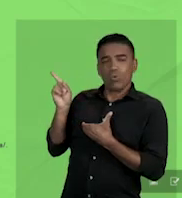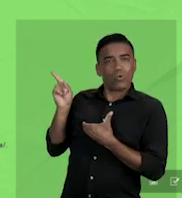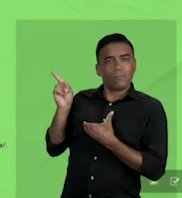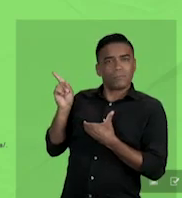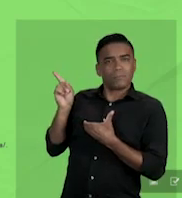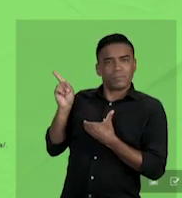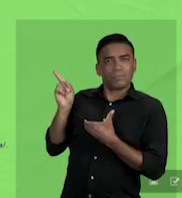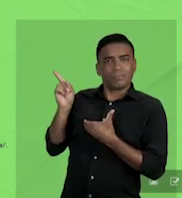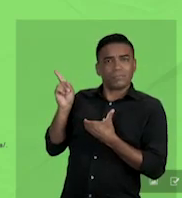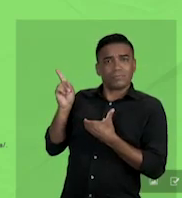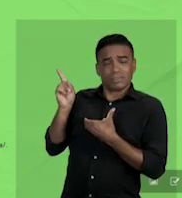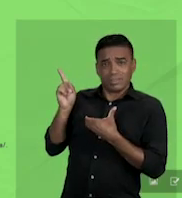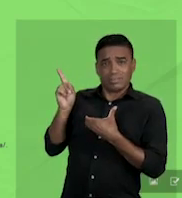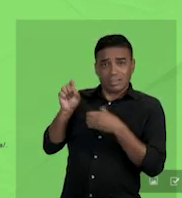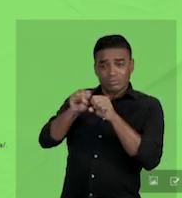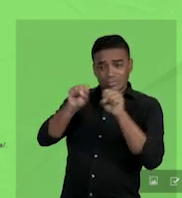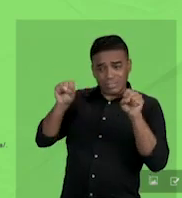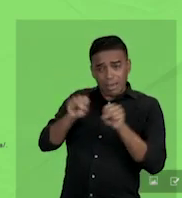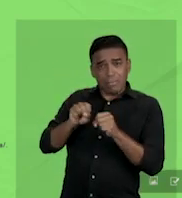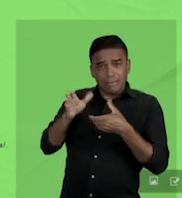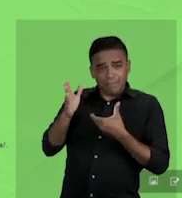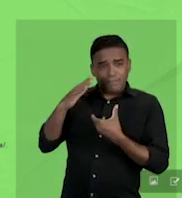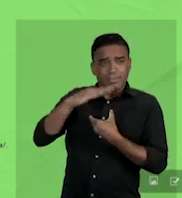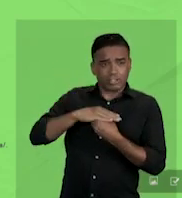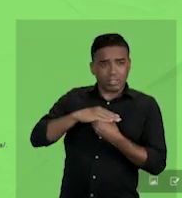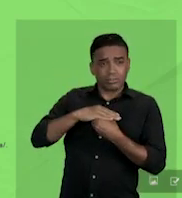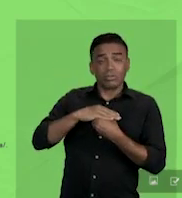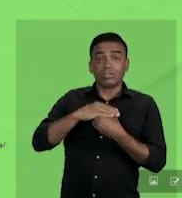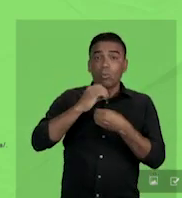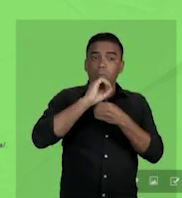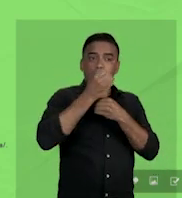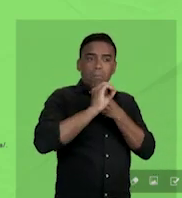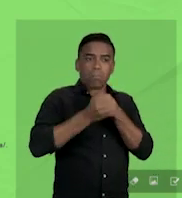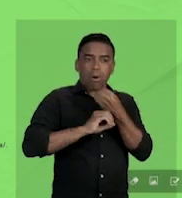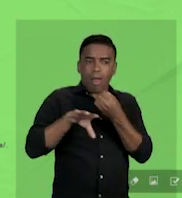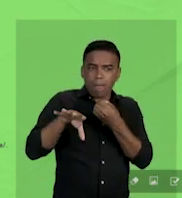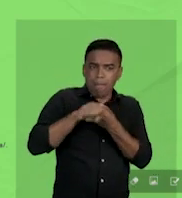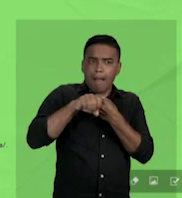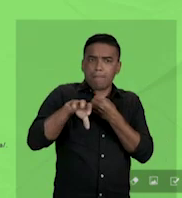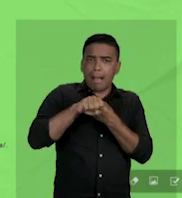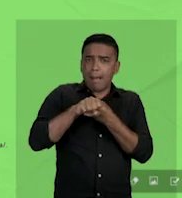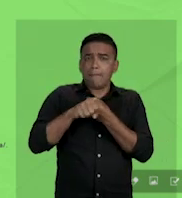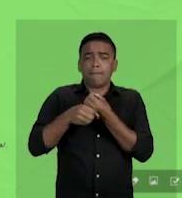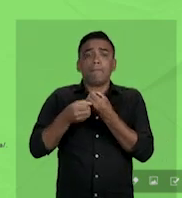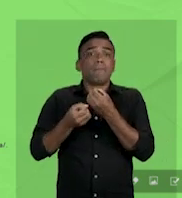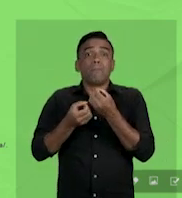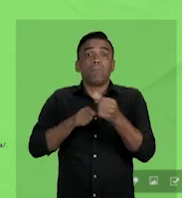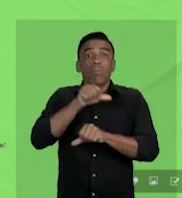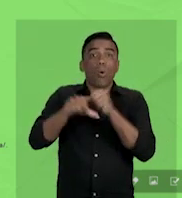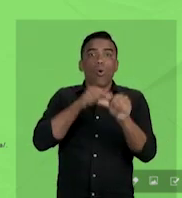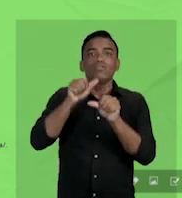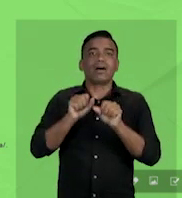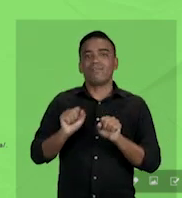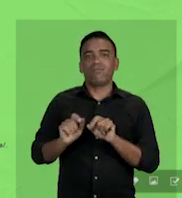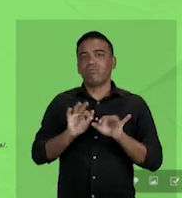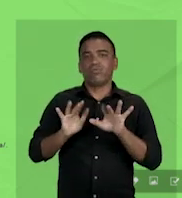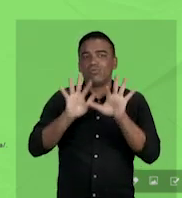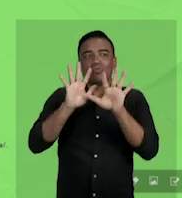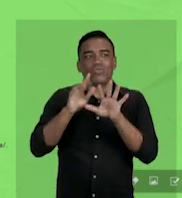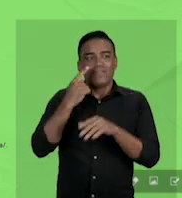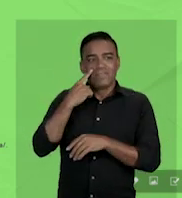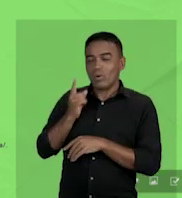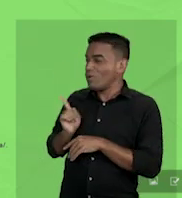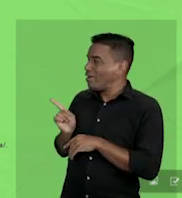ambiente desse sistema fechado, essas moléculas recebem energia e passam para o estado de vapor, como vocês veem na imagem de